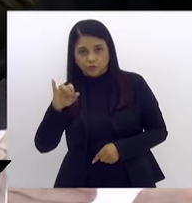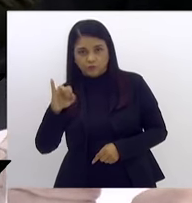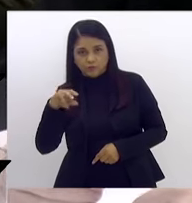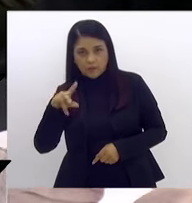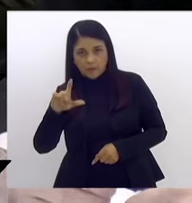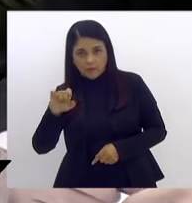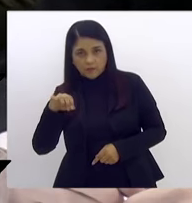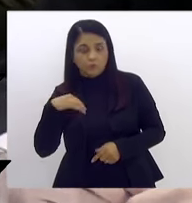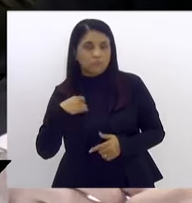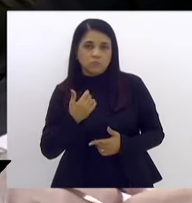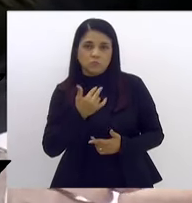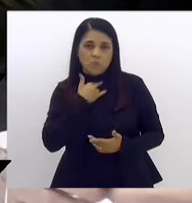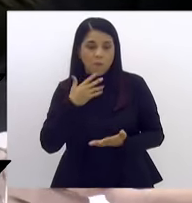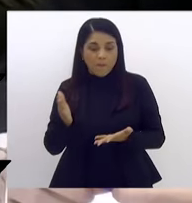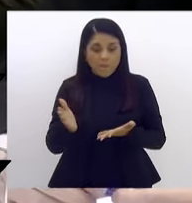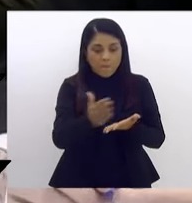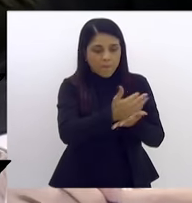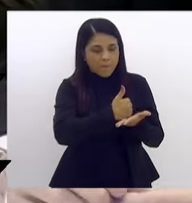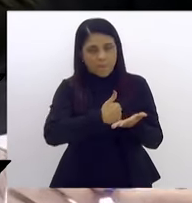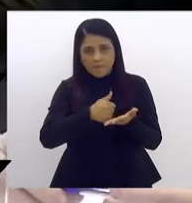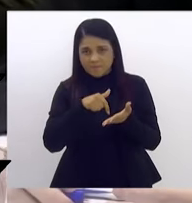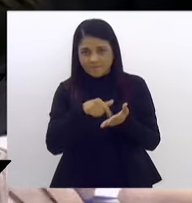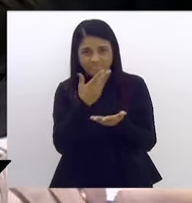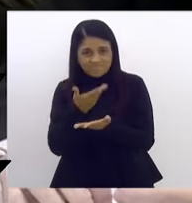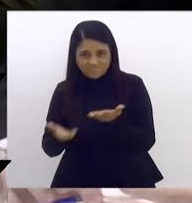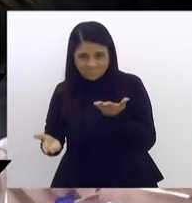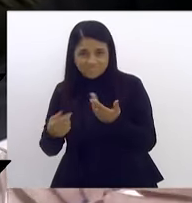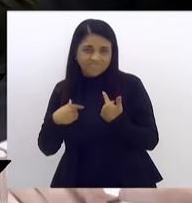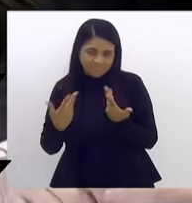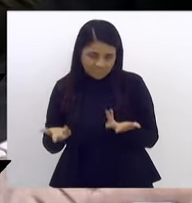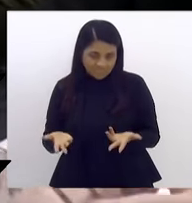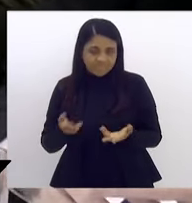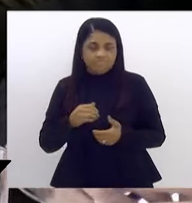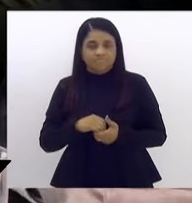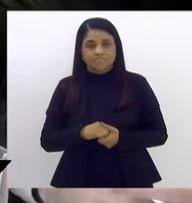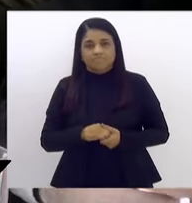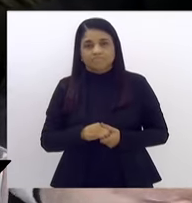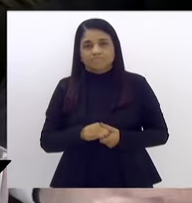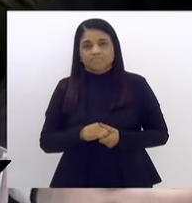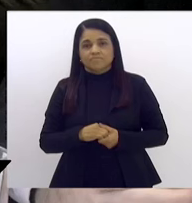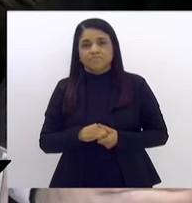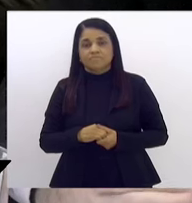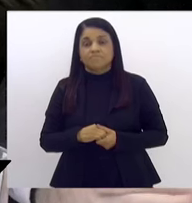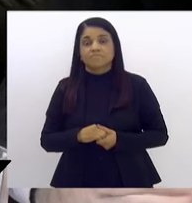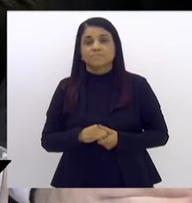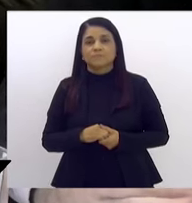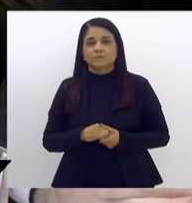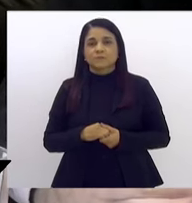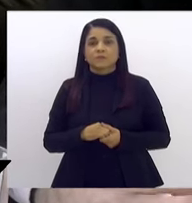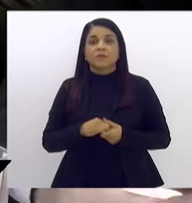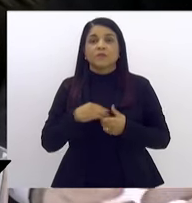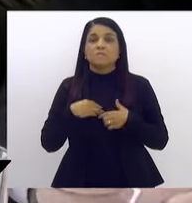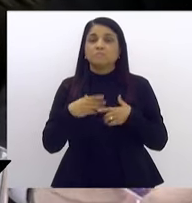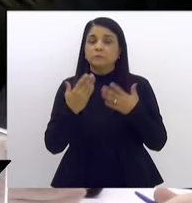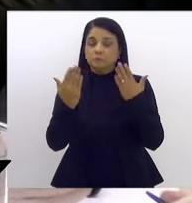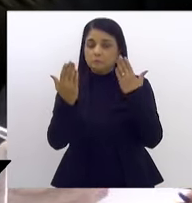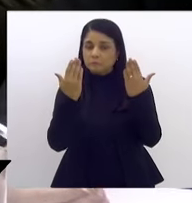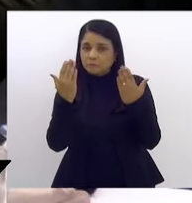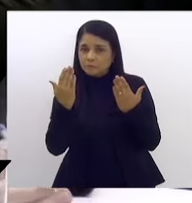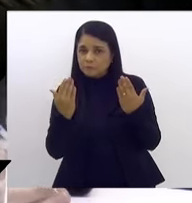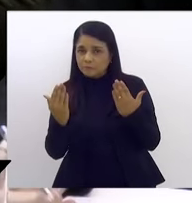arrecadação do Estado do Rio de Janeiro essa análise e por uma questão de proporcionalidade